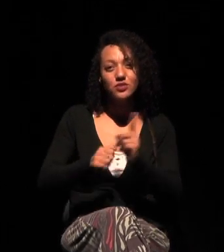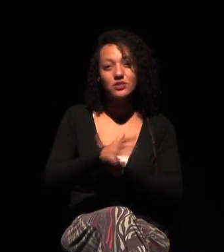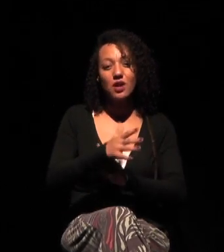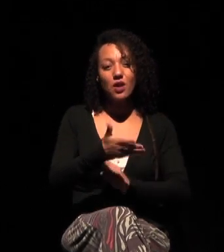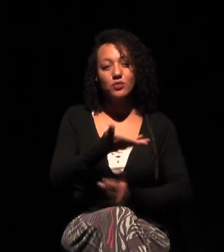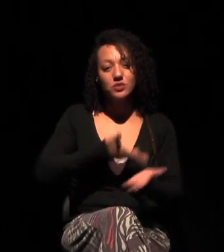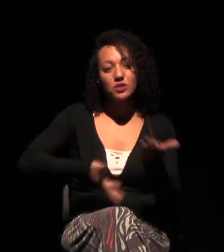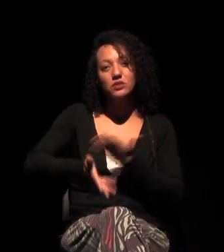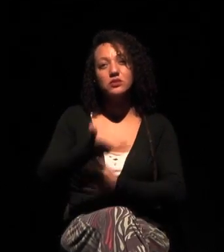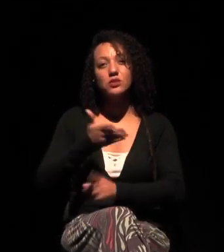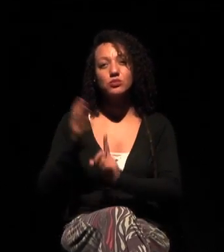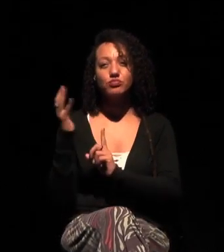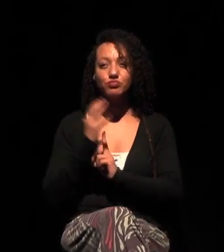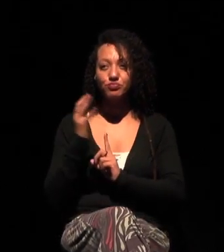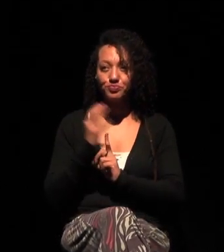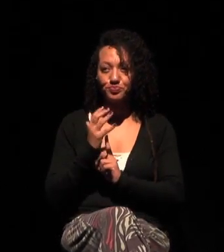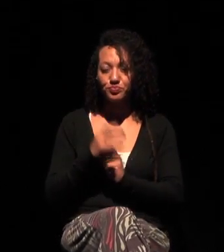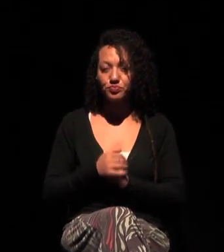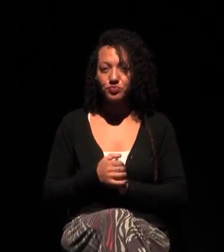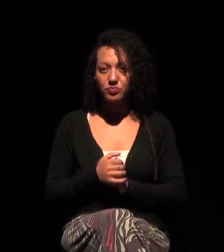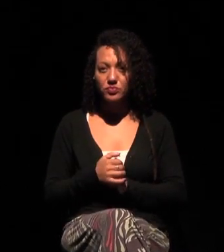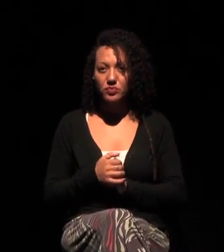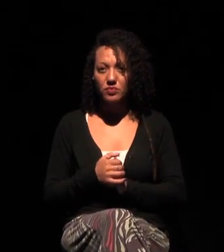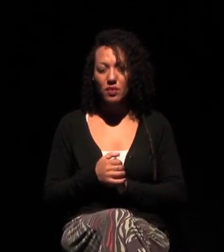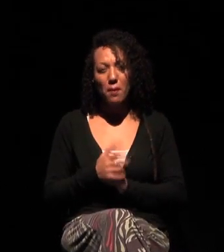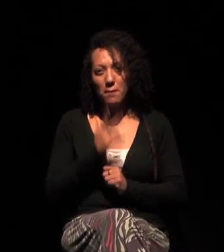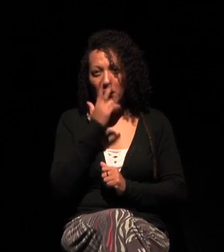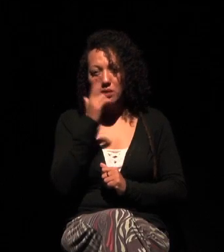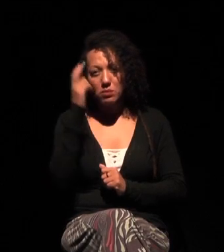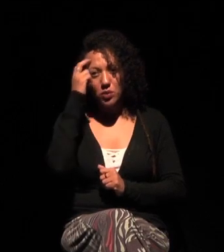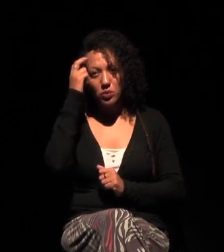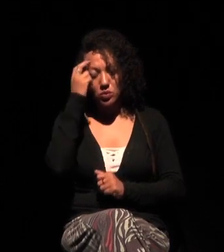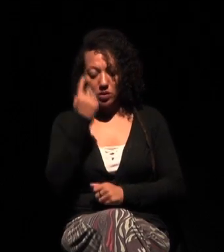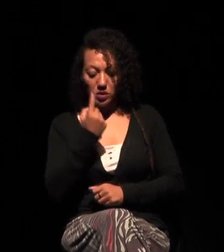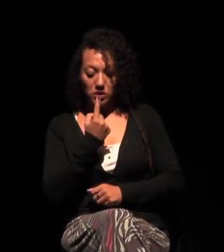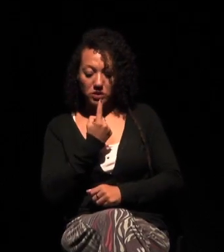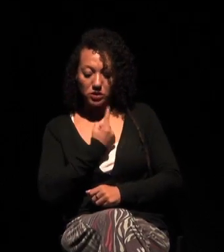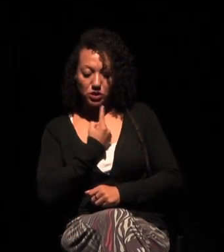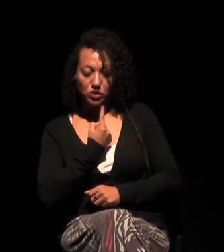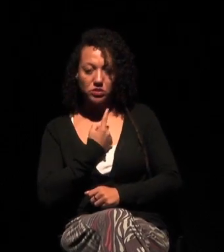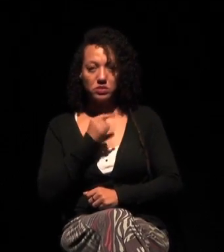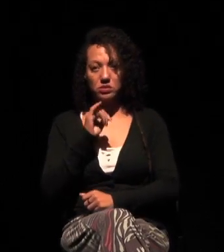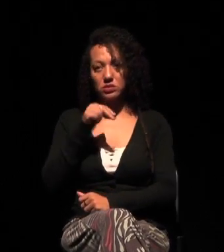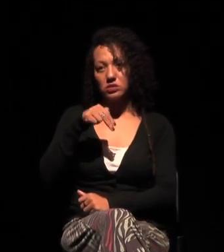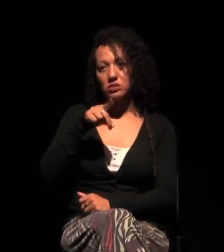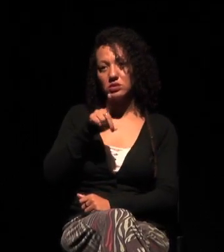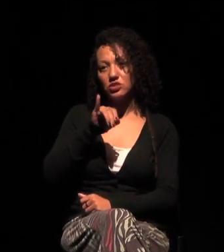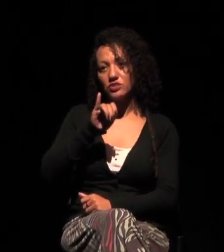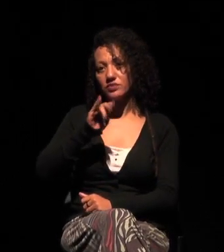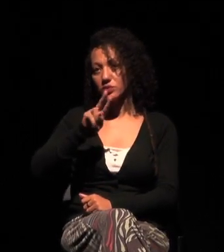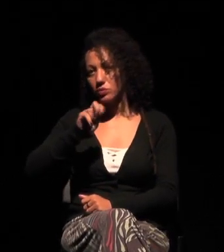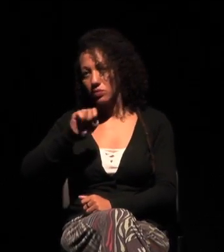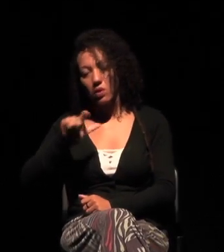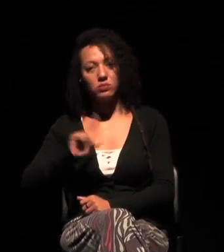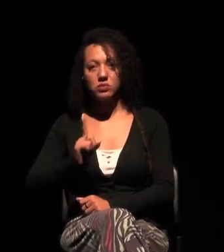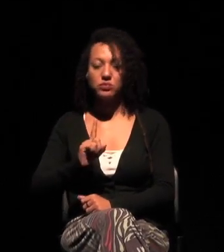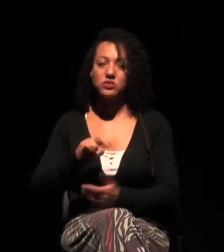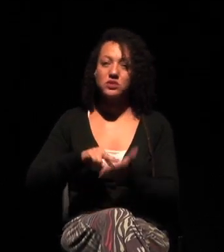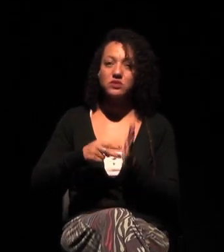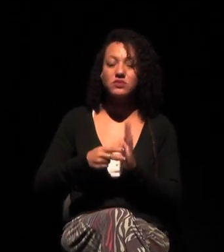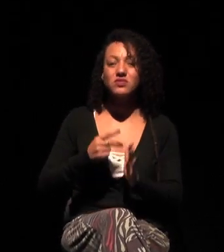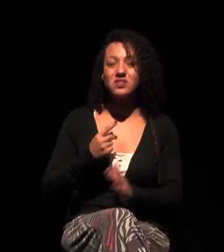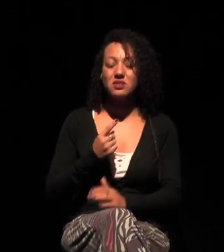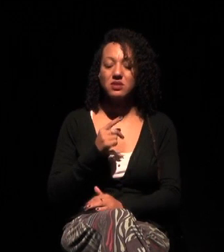que os tornou eu não diria tanto individual mas individualizada e isto públicas desde